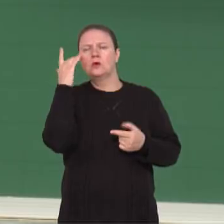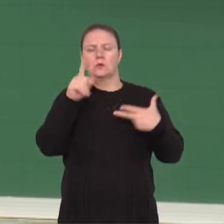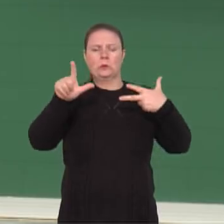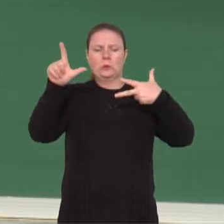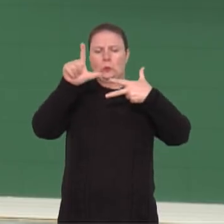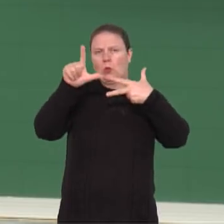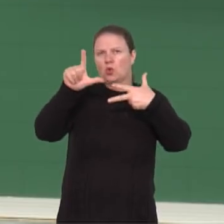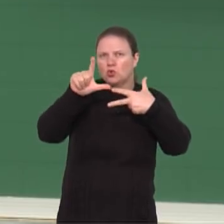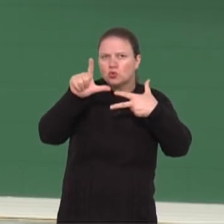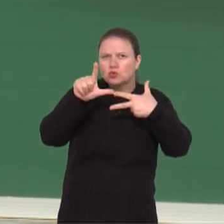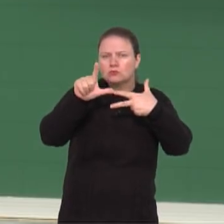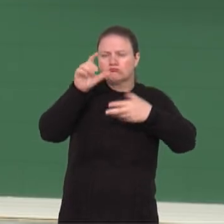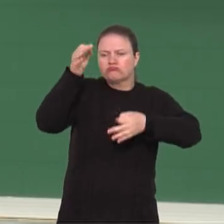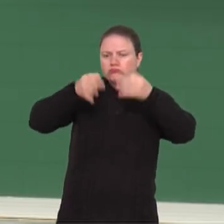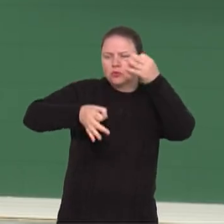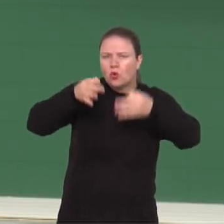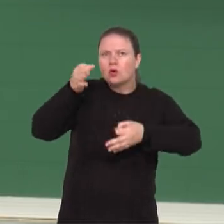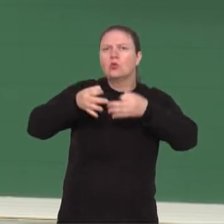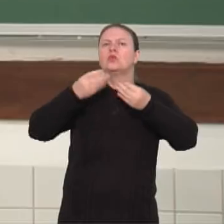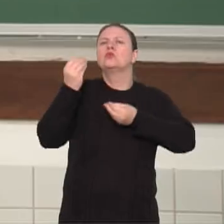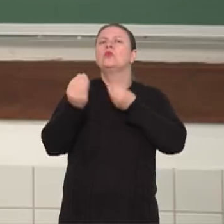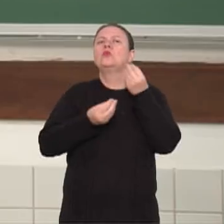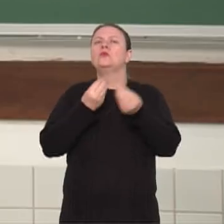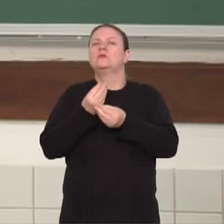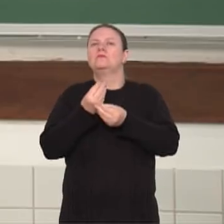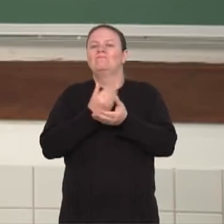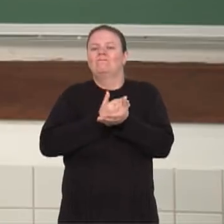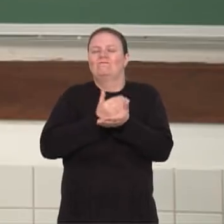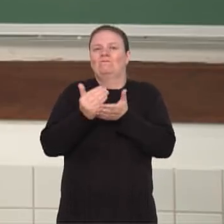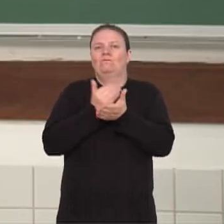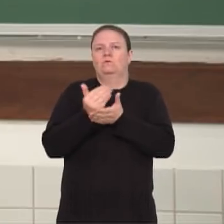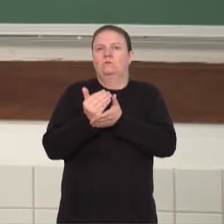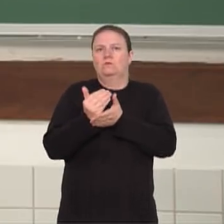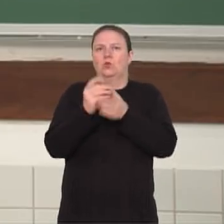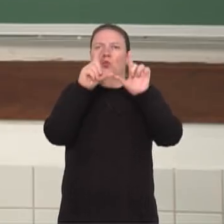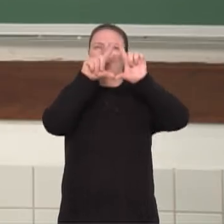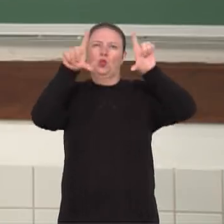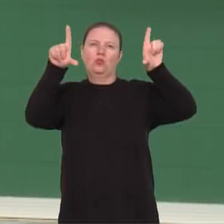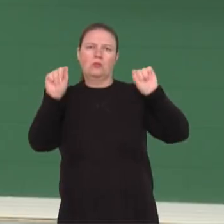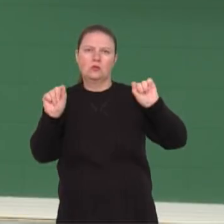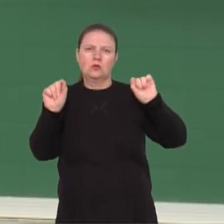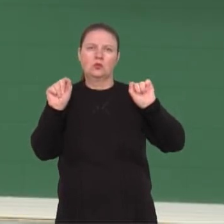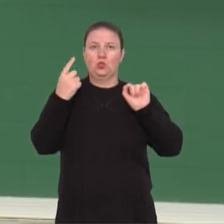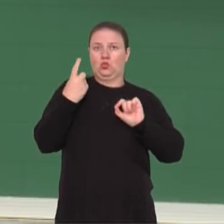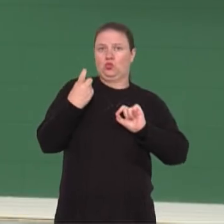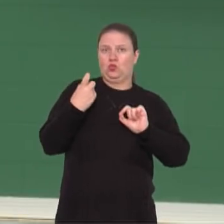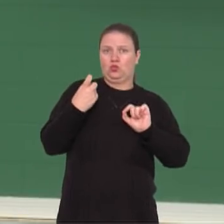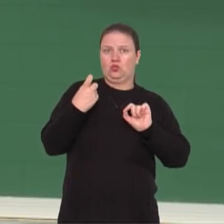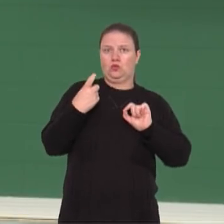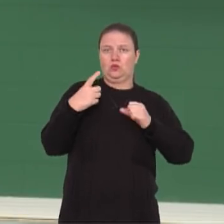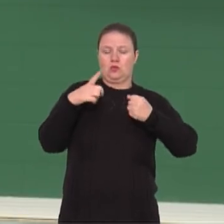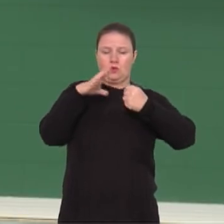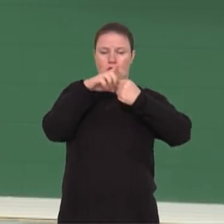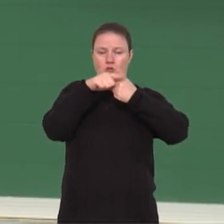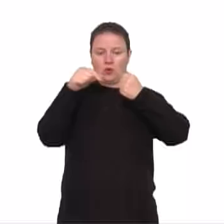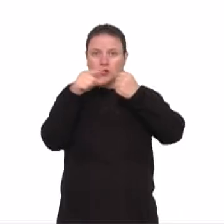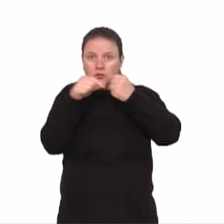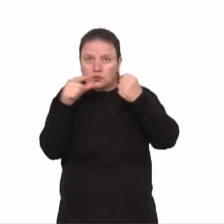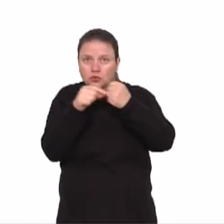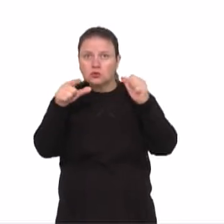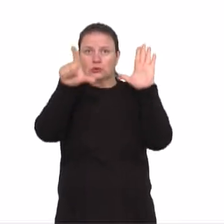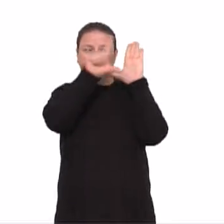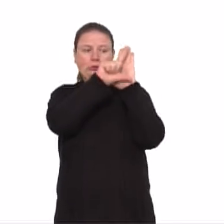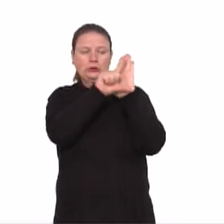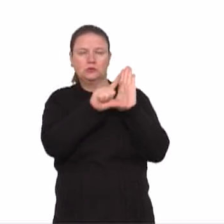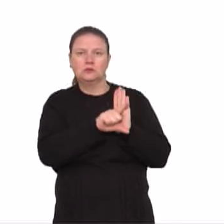ali, no início dos parágrafos únicos, né, dos artigos de leis, o verbo